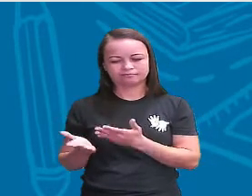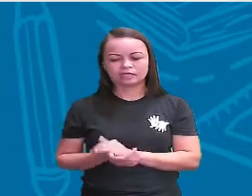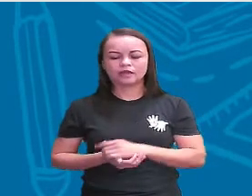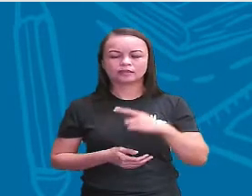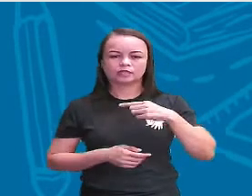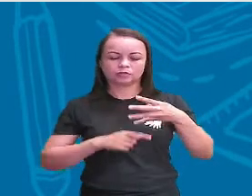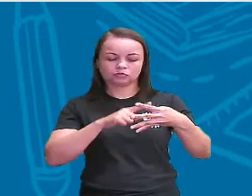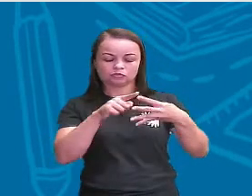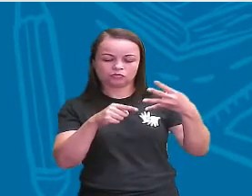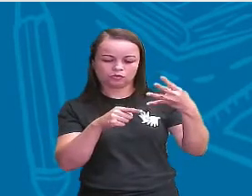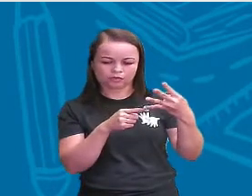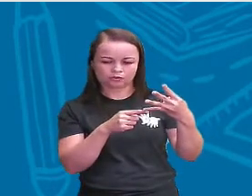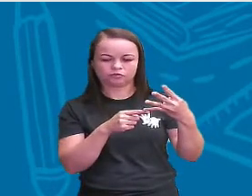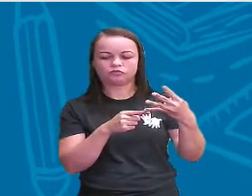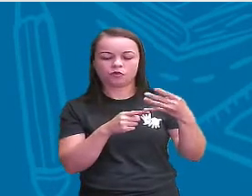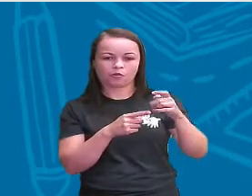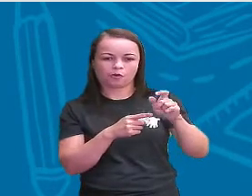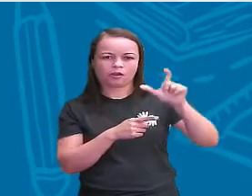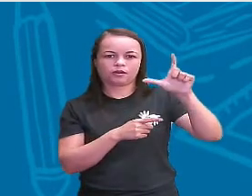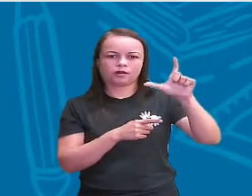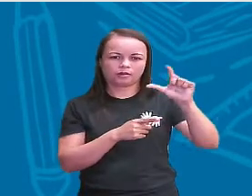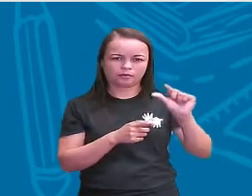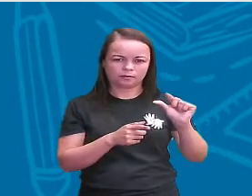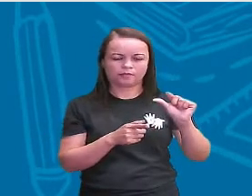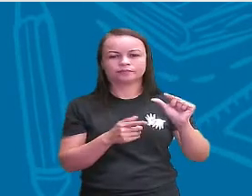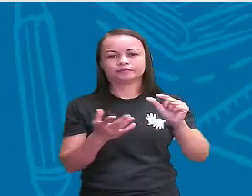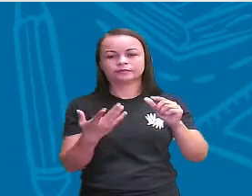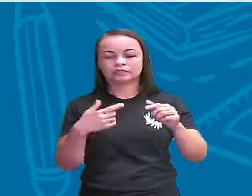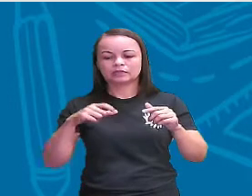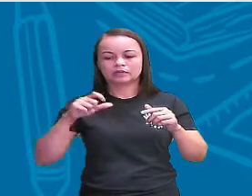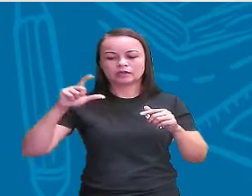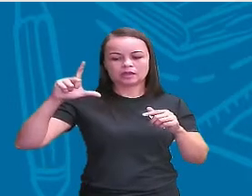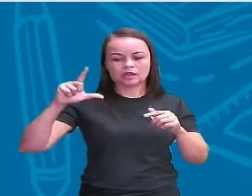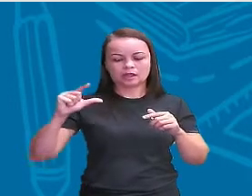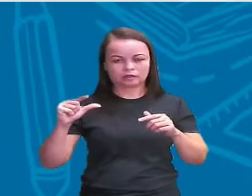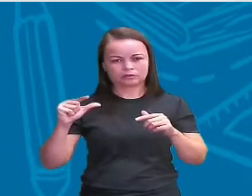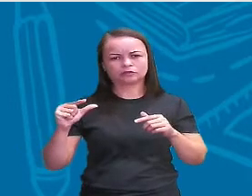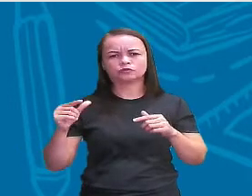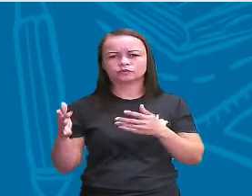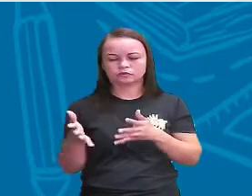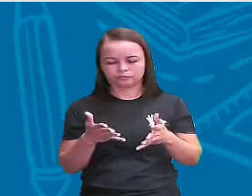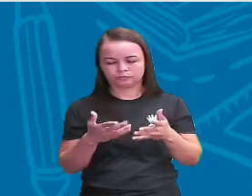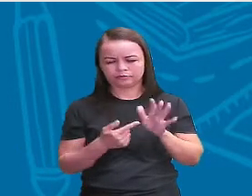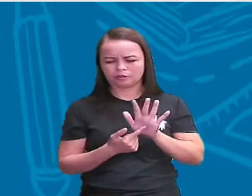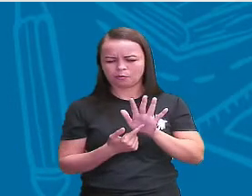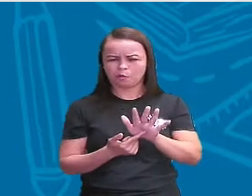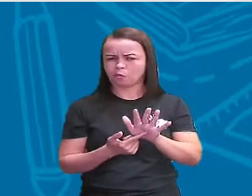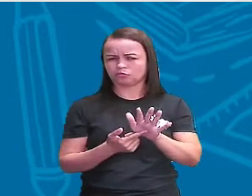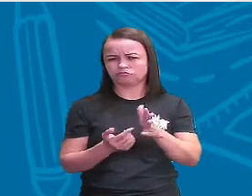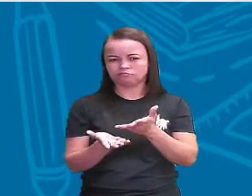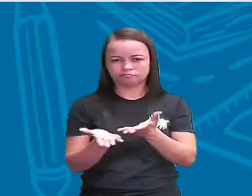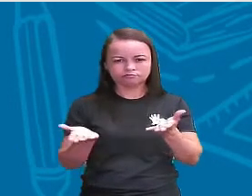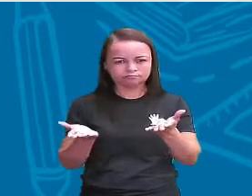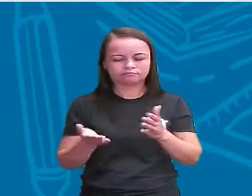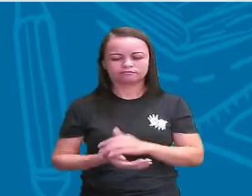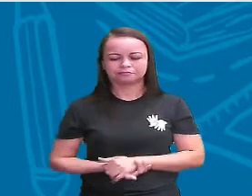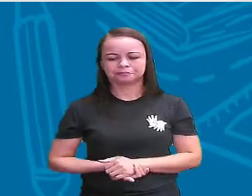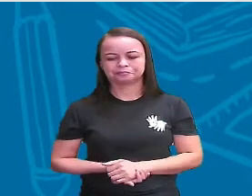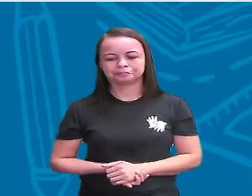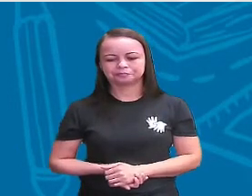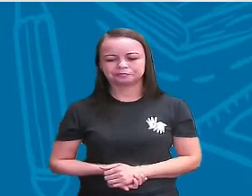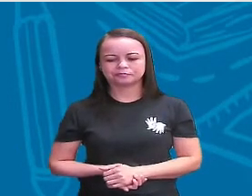formas: maiúscula bastão, maiúscula cursiva, minúscula bastão e maiúscula bastão. Tá